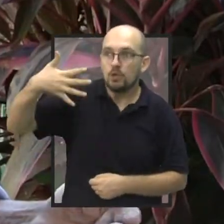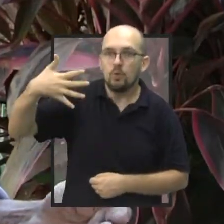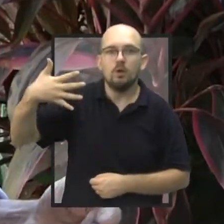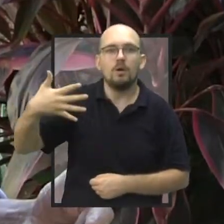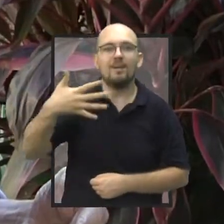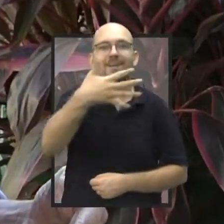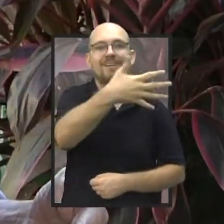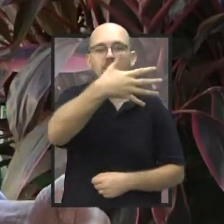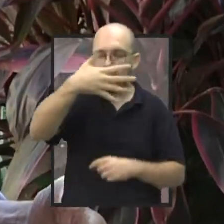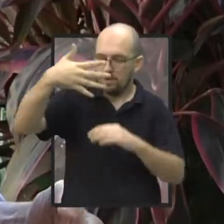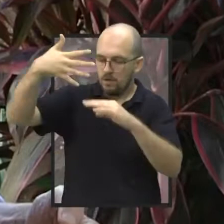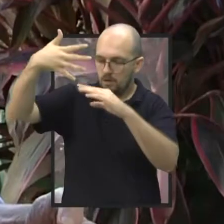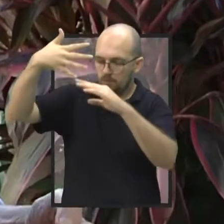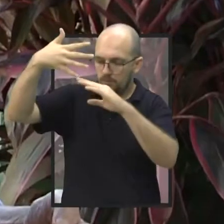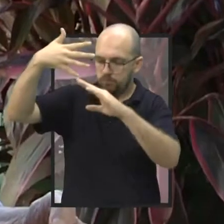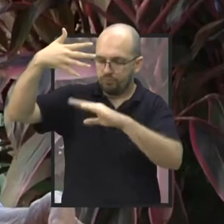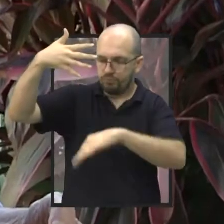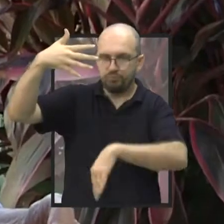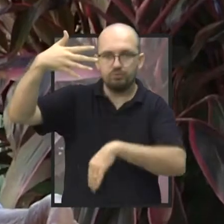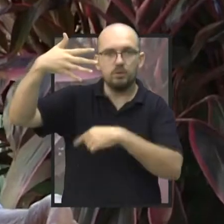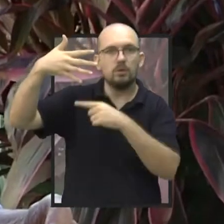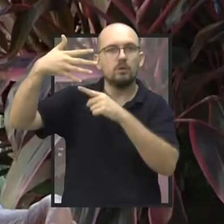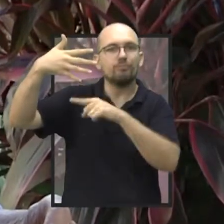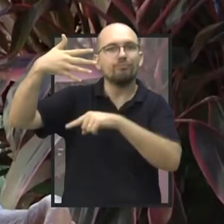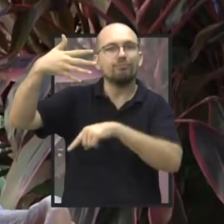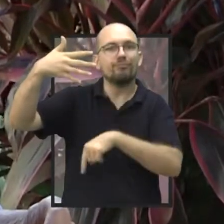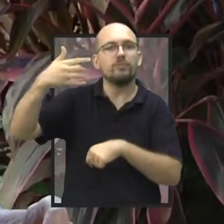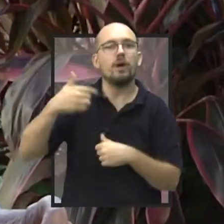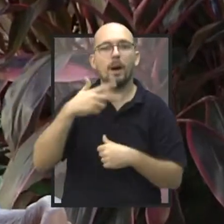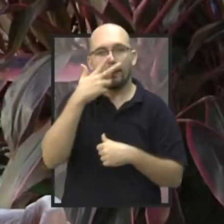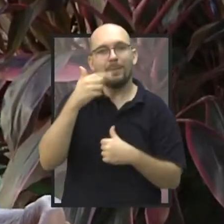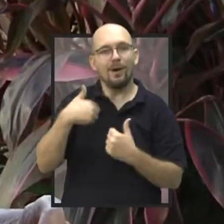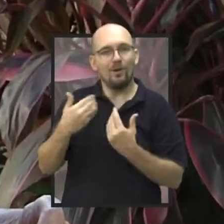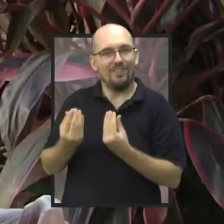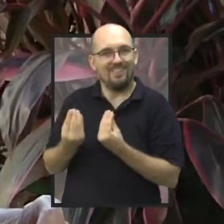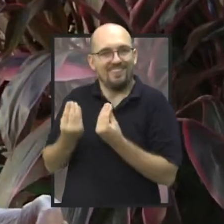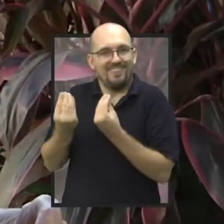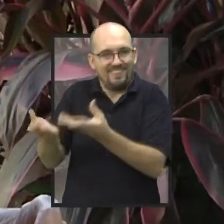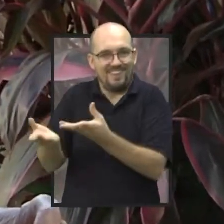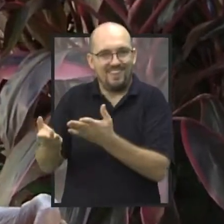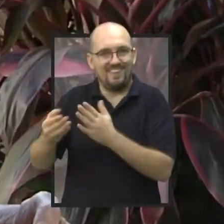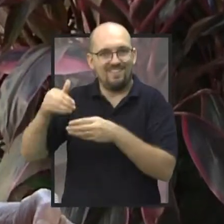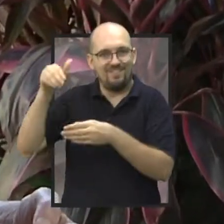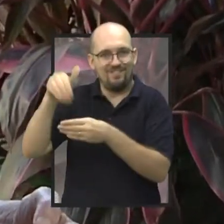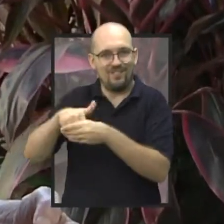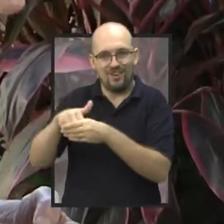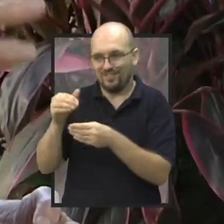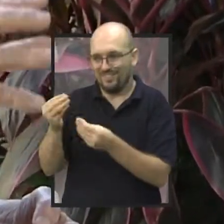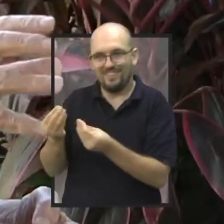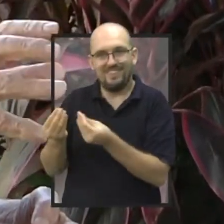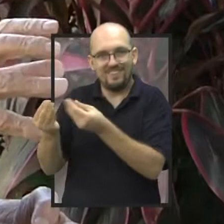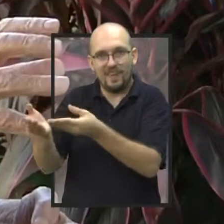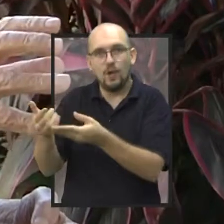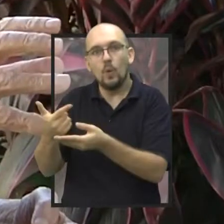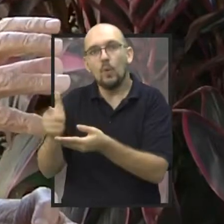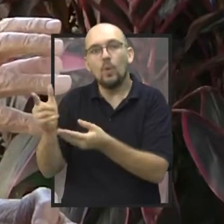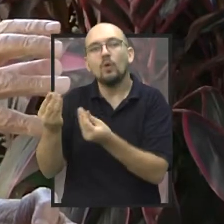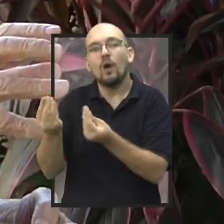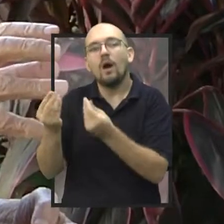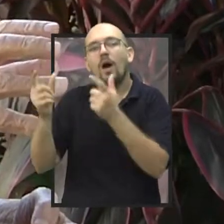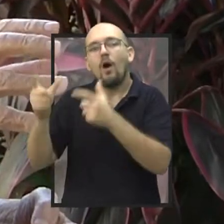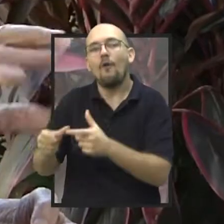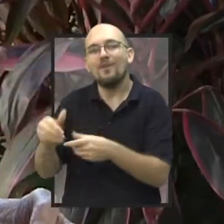o resto dos votos que você deu para aquela ideologia política? Como é que ficam